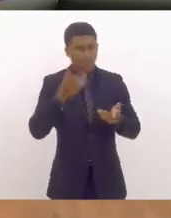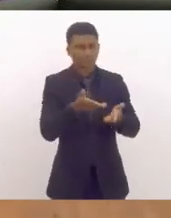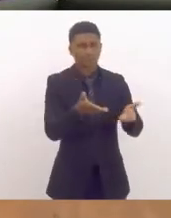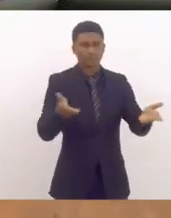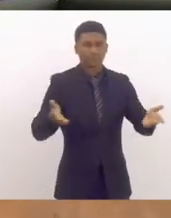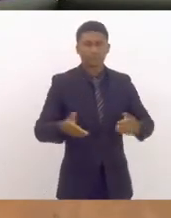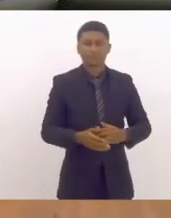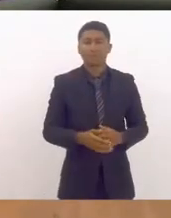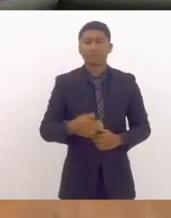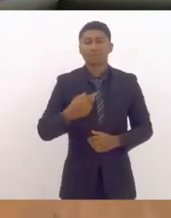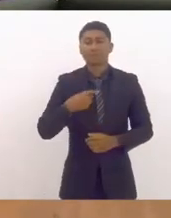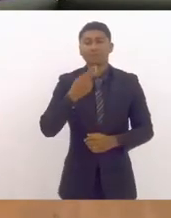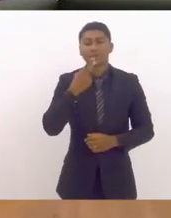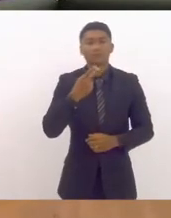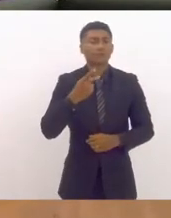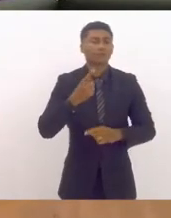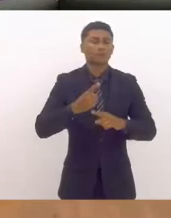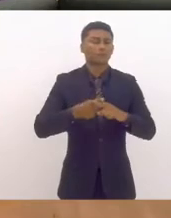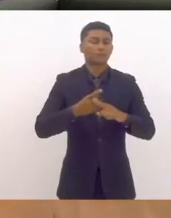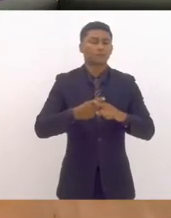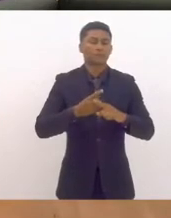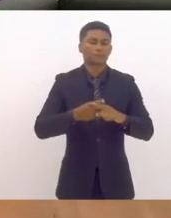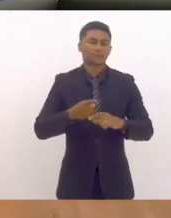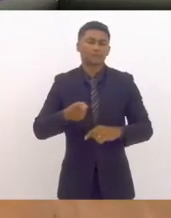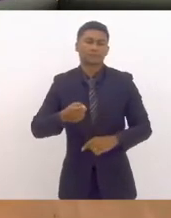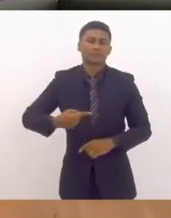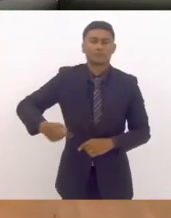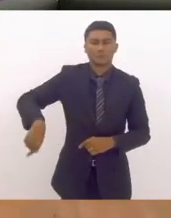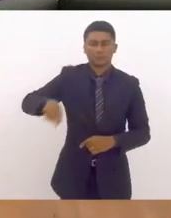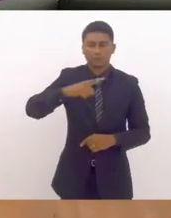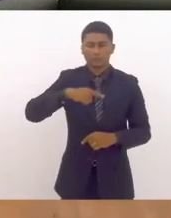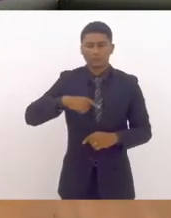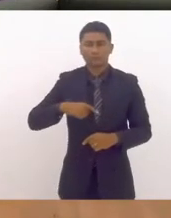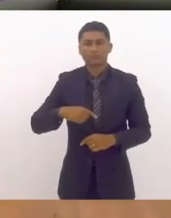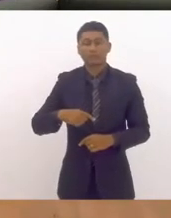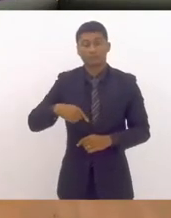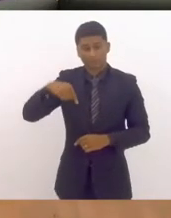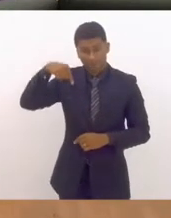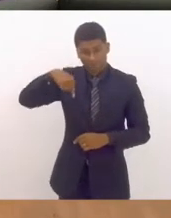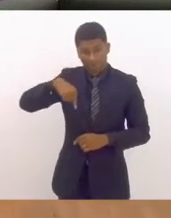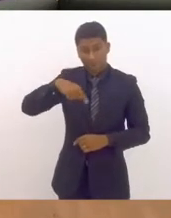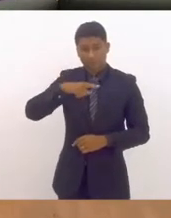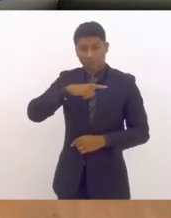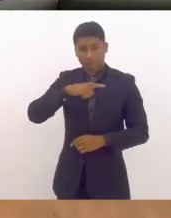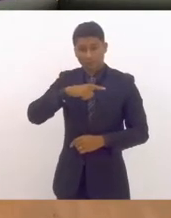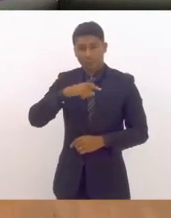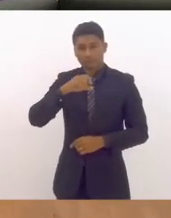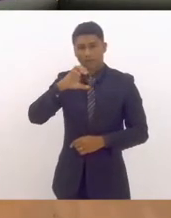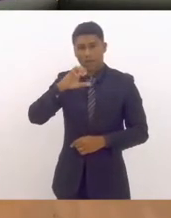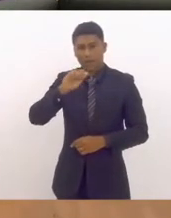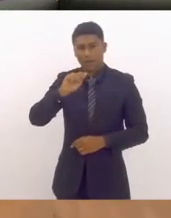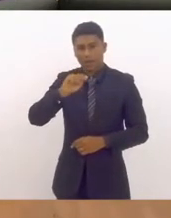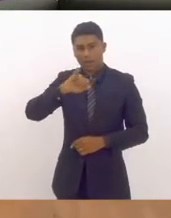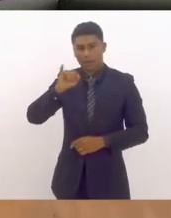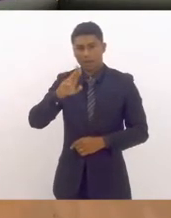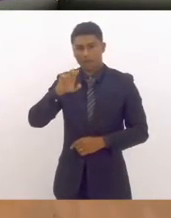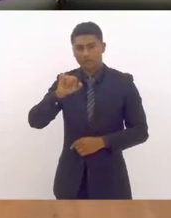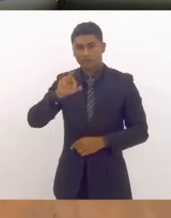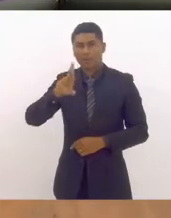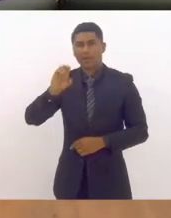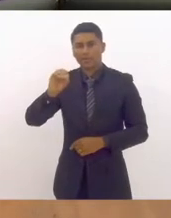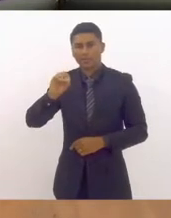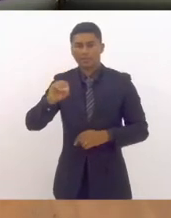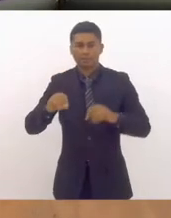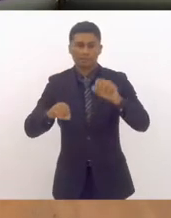testemunho porque nós aqui, presidente, que temos a Serrinha, temos o Cajueiro, temos o Buriti